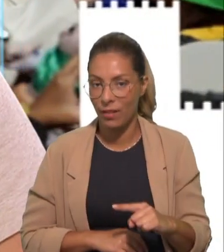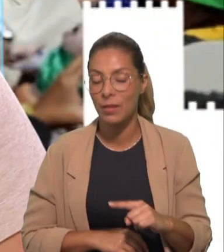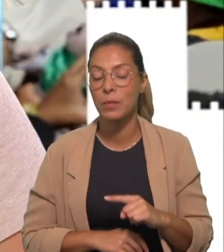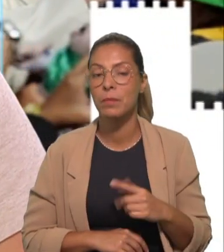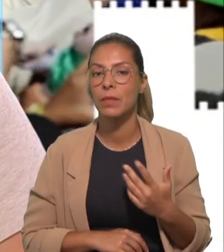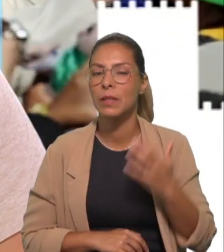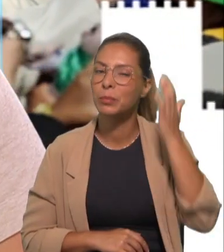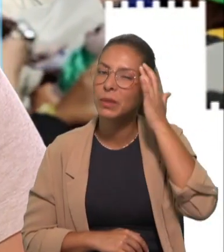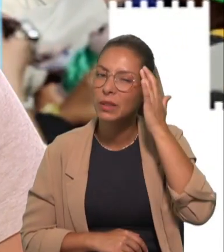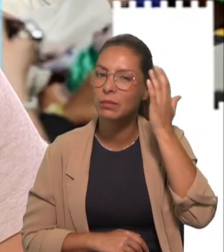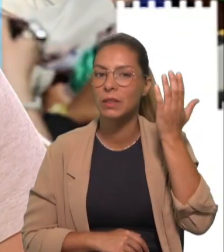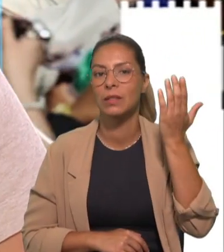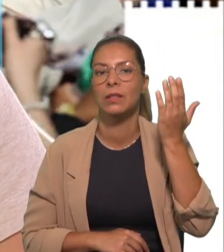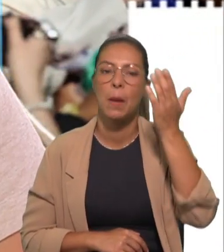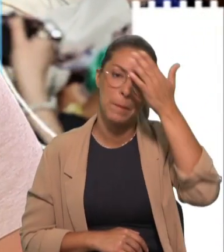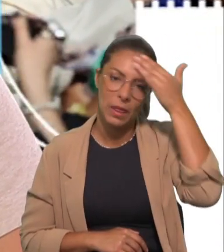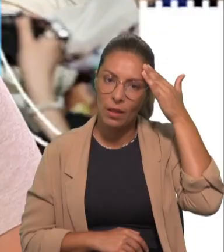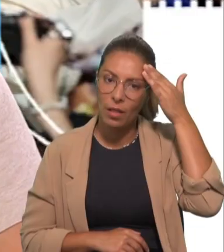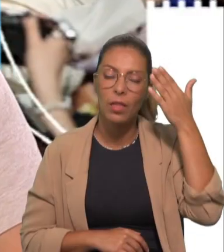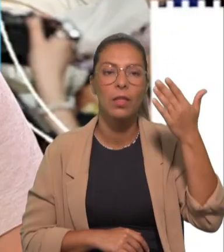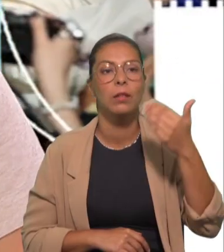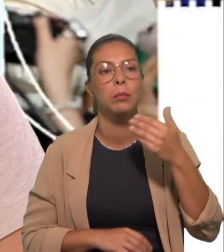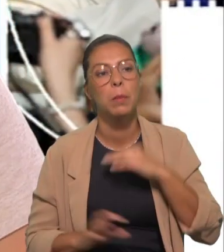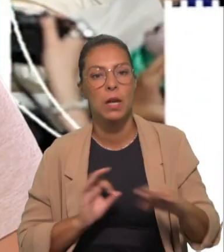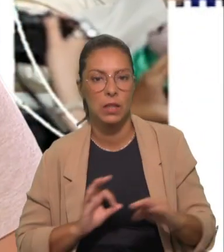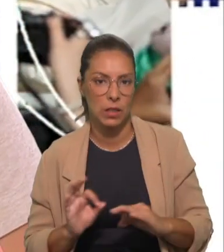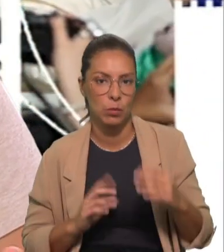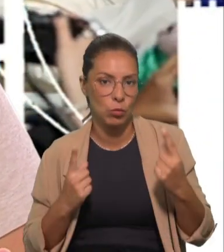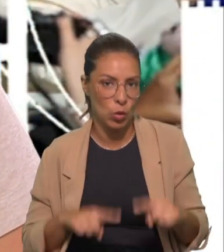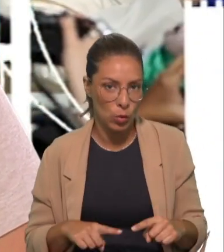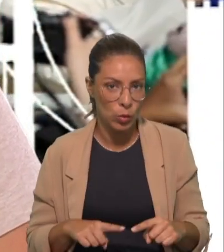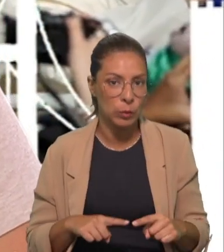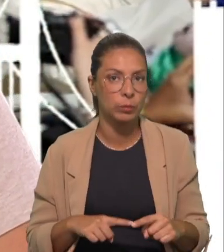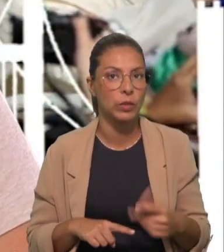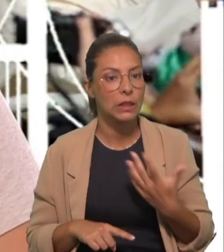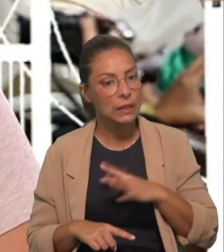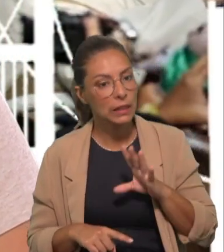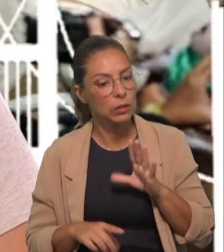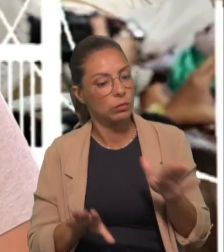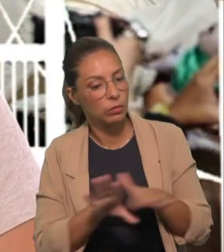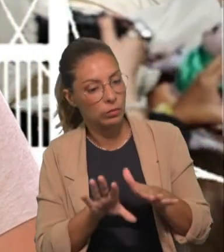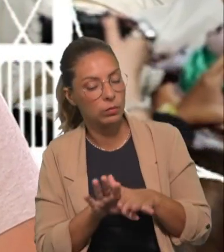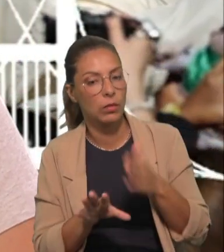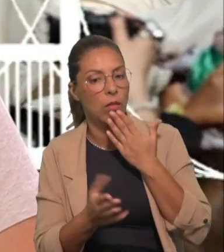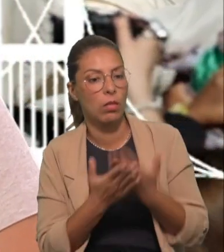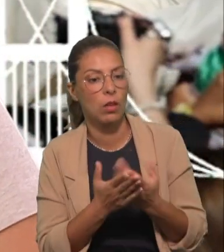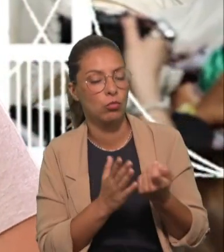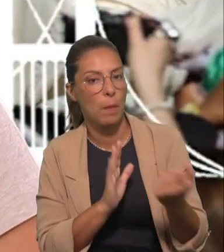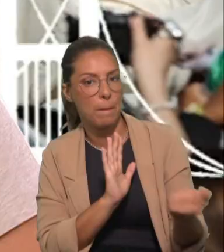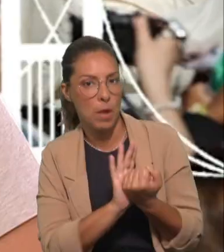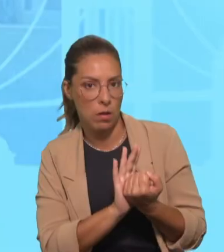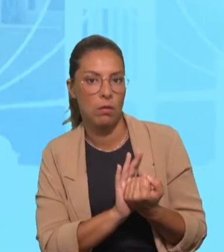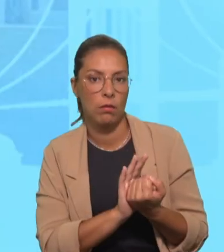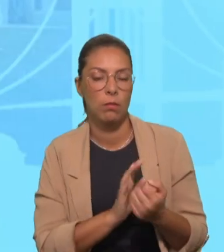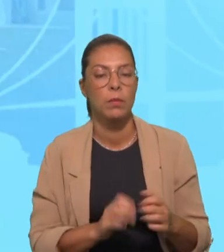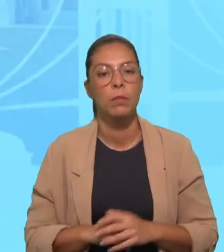preparação mental de arranjar algo que queira fazer e queira deixar a marca e fazer a diferença. E para ti é essencial